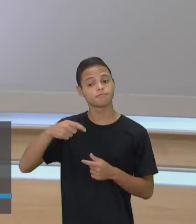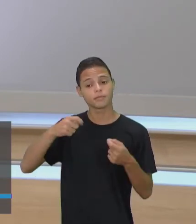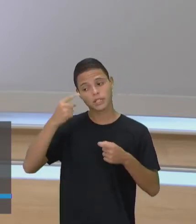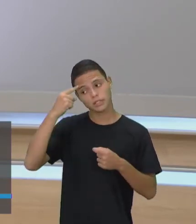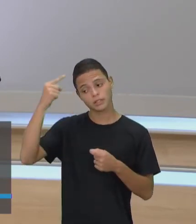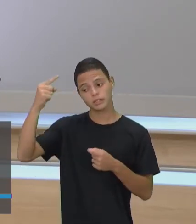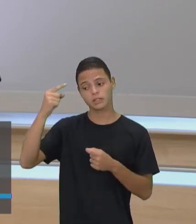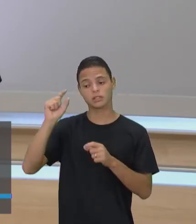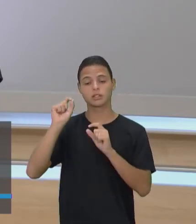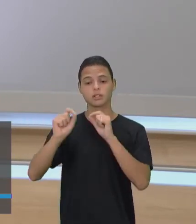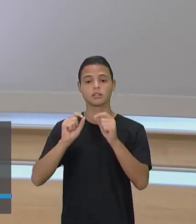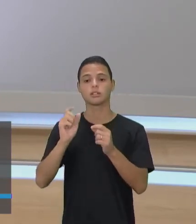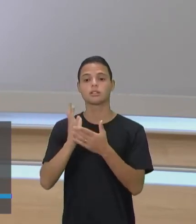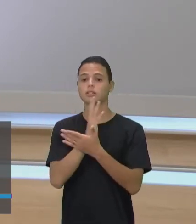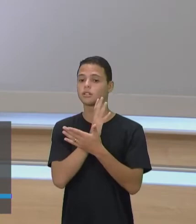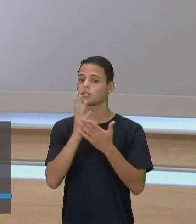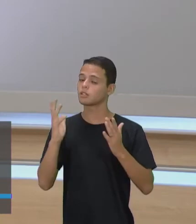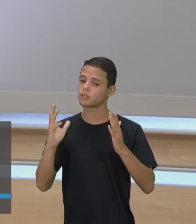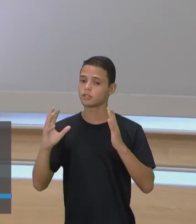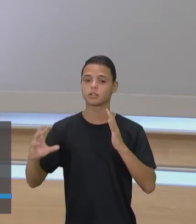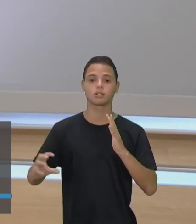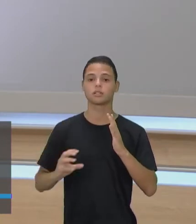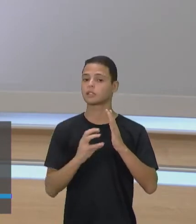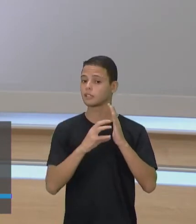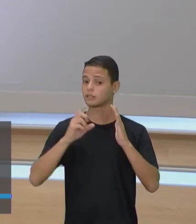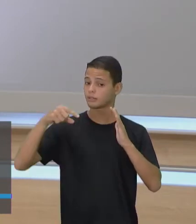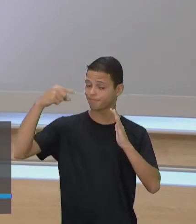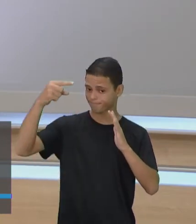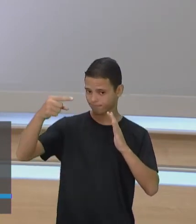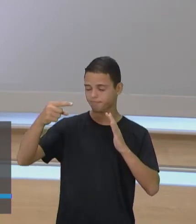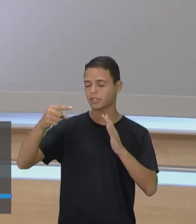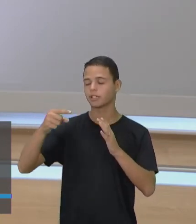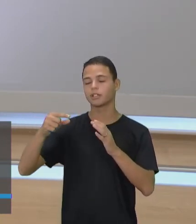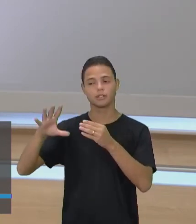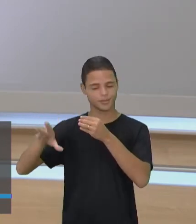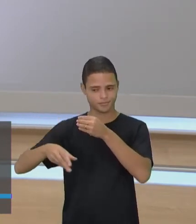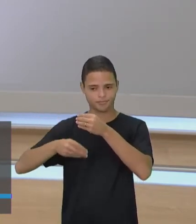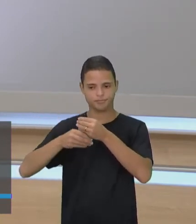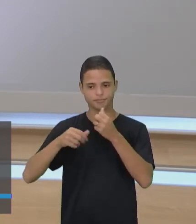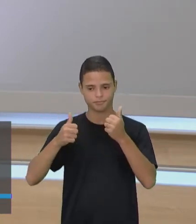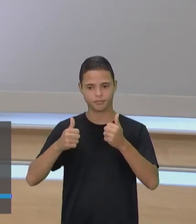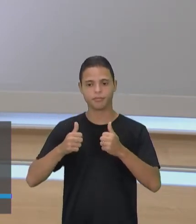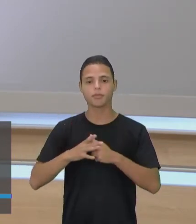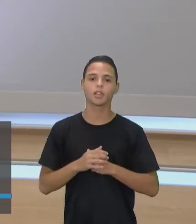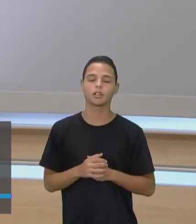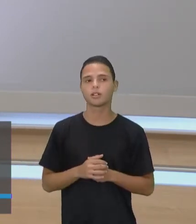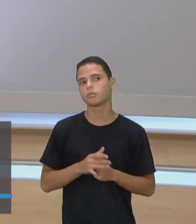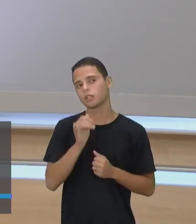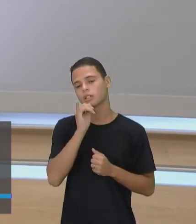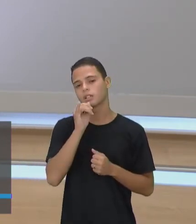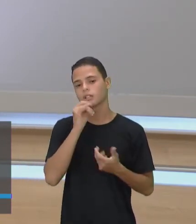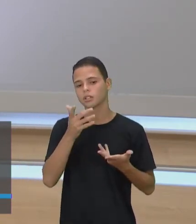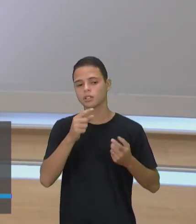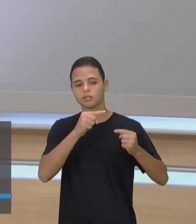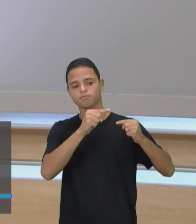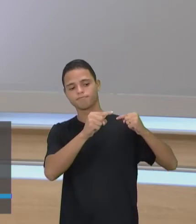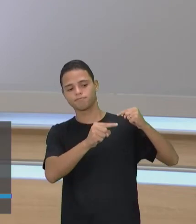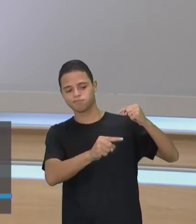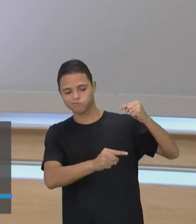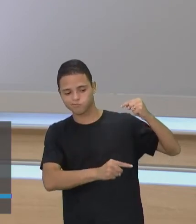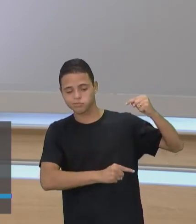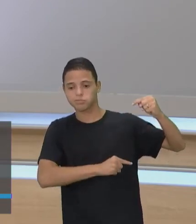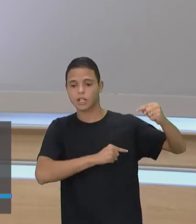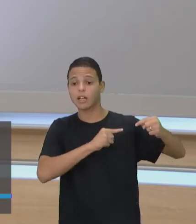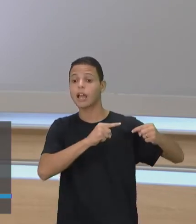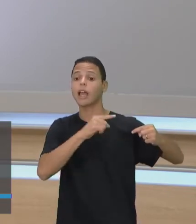impactos. E a outra, que é o que eu vou te pedir o suporte, é que a gente está falando desses ciclos, e esses ciclos são importantes para a gente